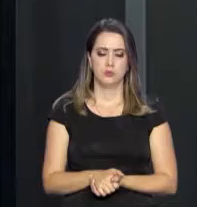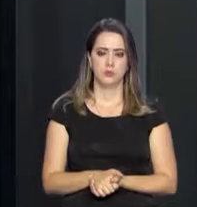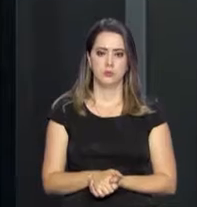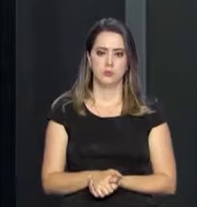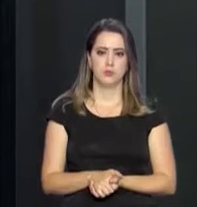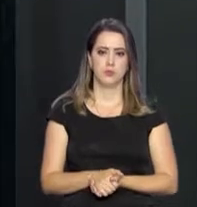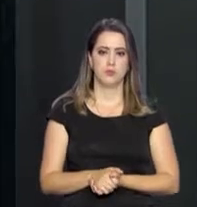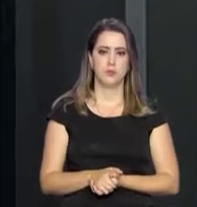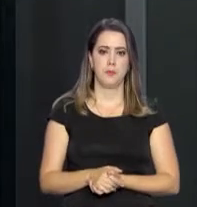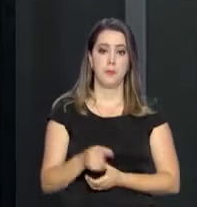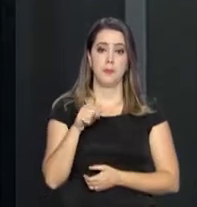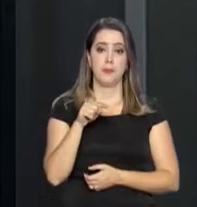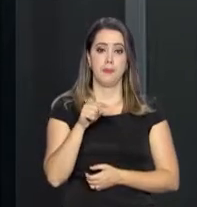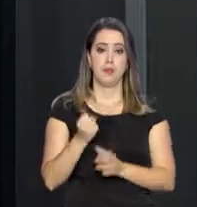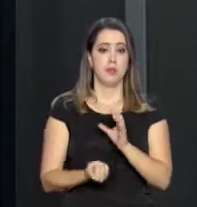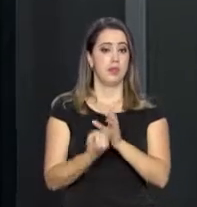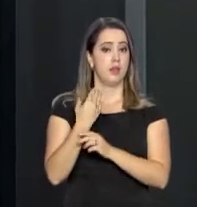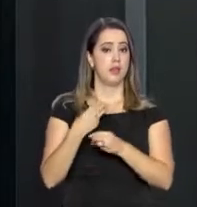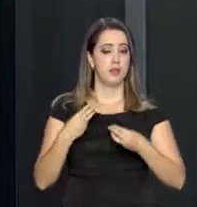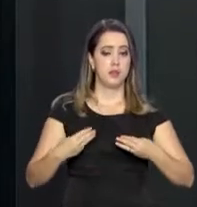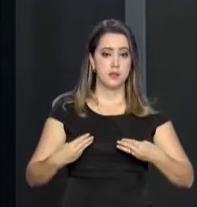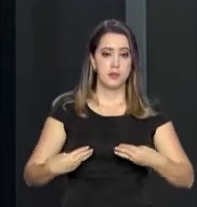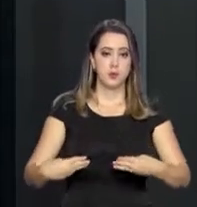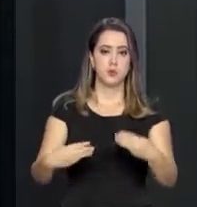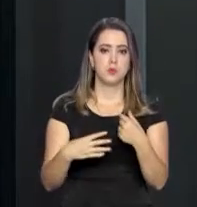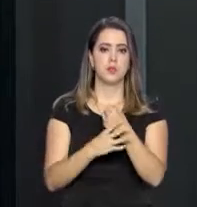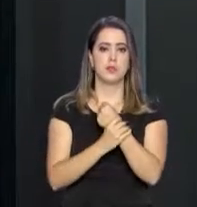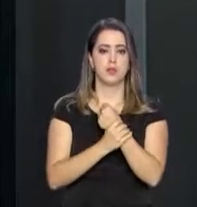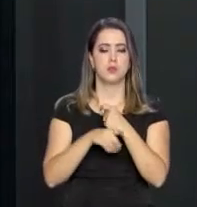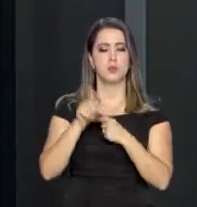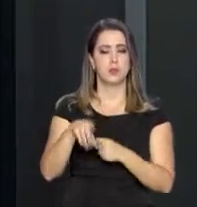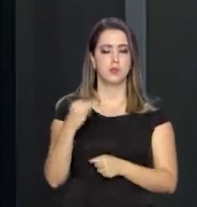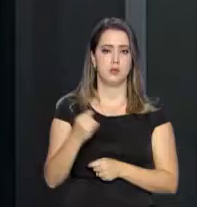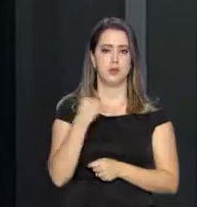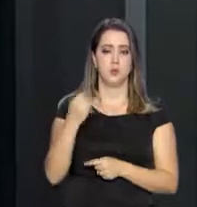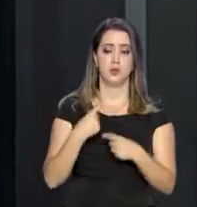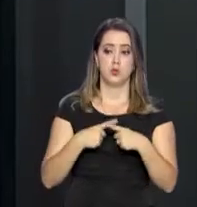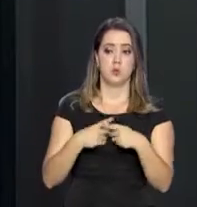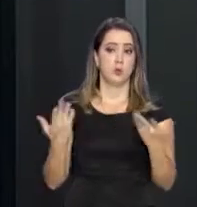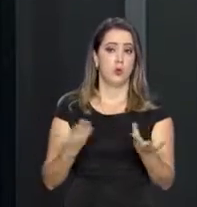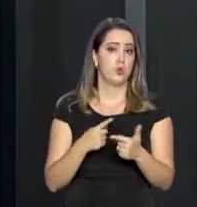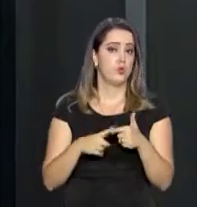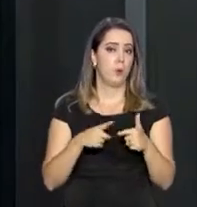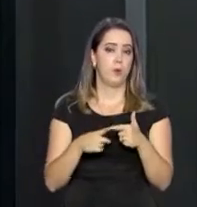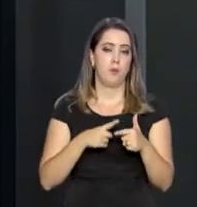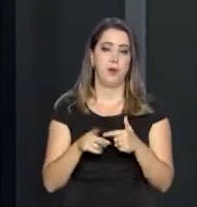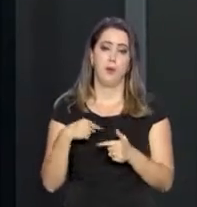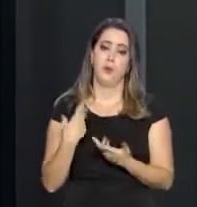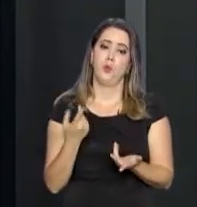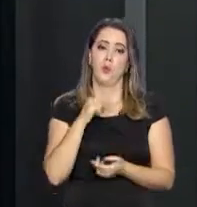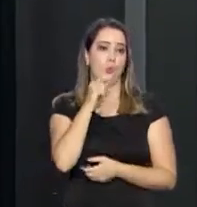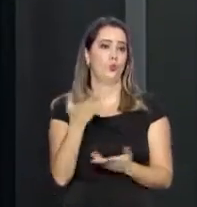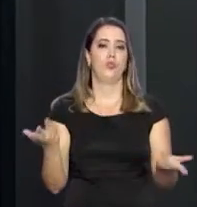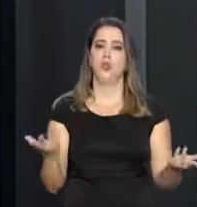Esse ministério não tem volta. A realidade da madureza, da situação e da crise que nós vivemos é que eu duvido que,